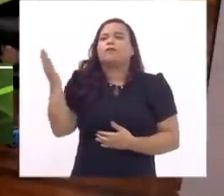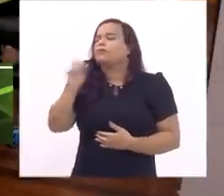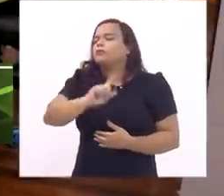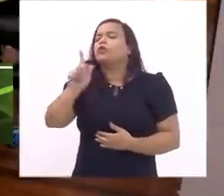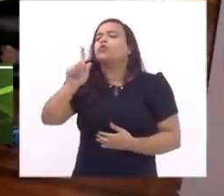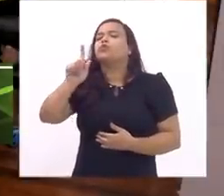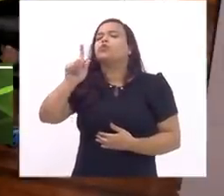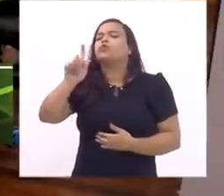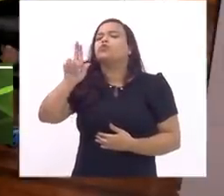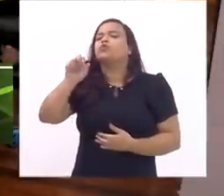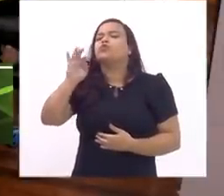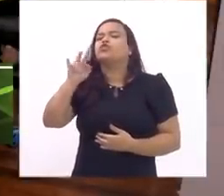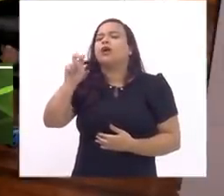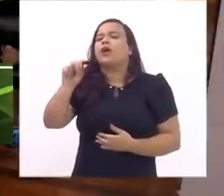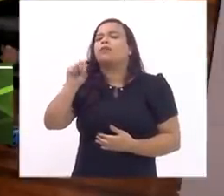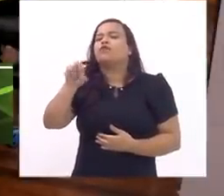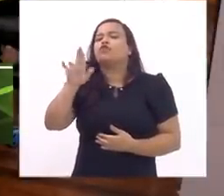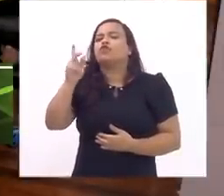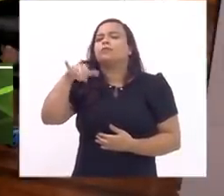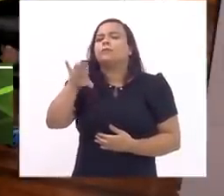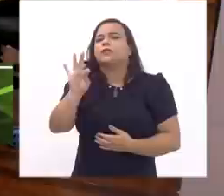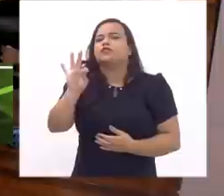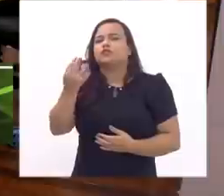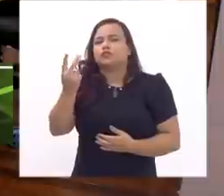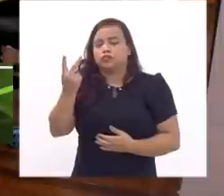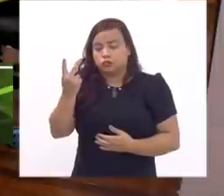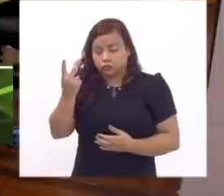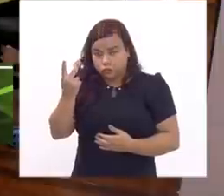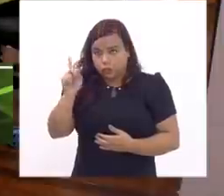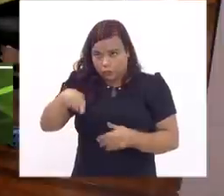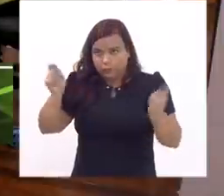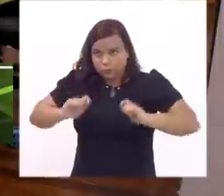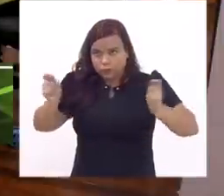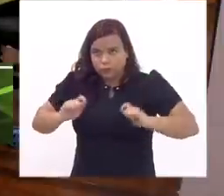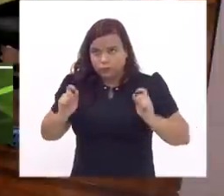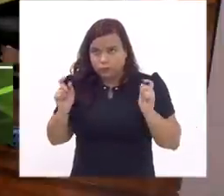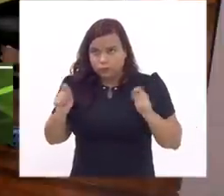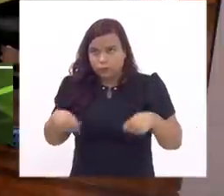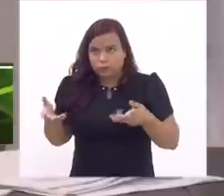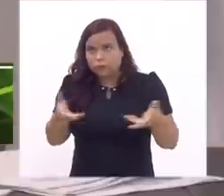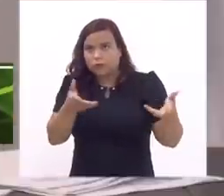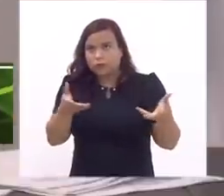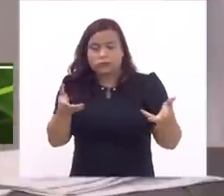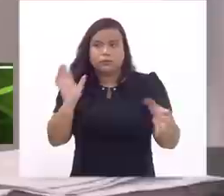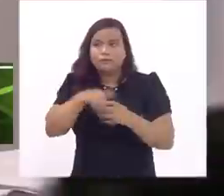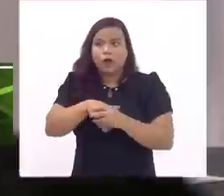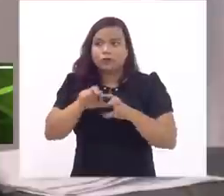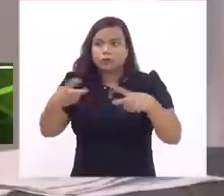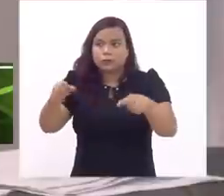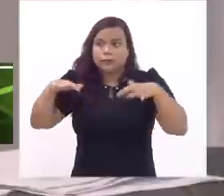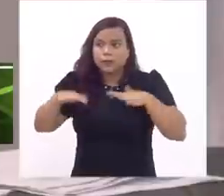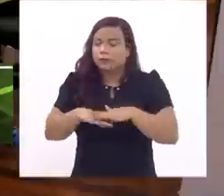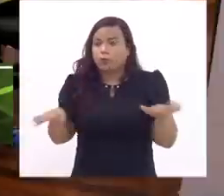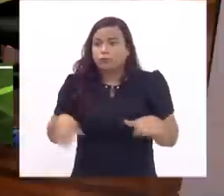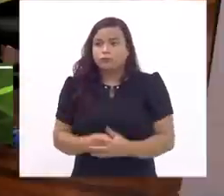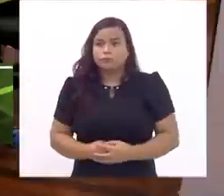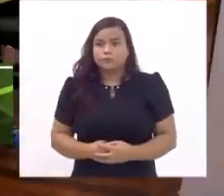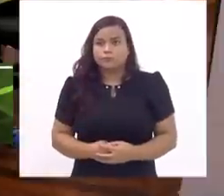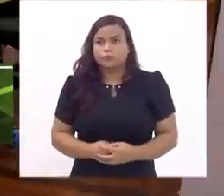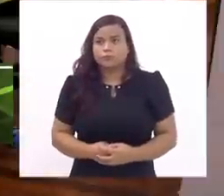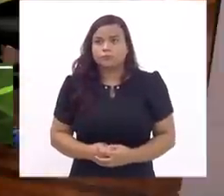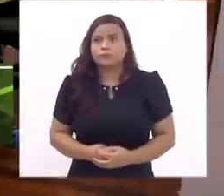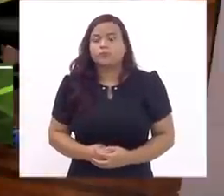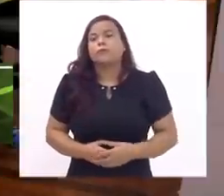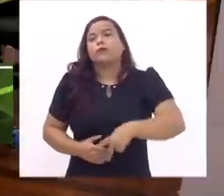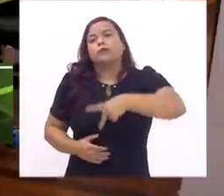Gustavo Schmidt. Então, é possível? Porque aí a gente leva para o voto no plenário. A gente levando para essa segunda etapa